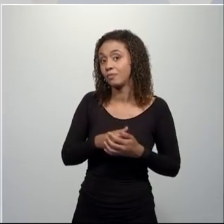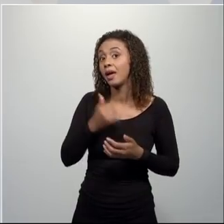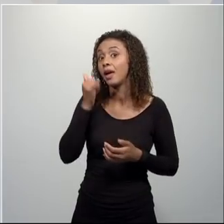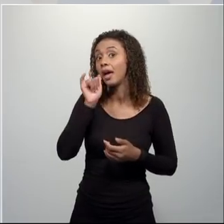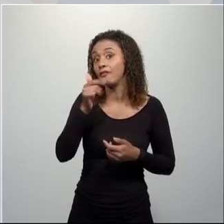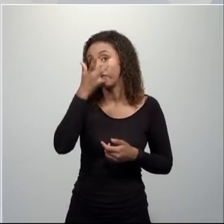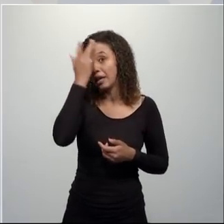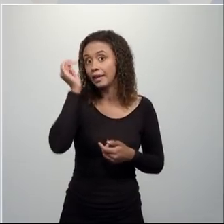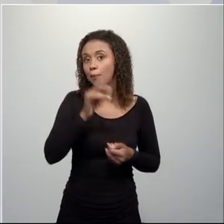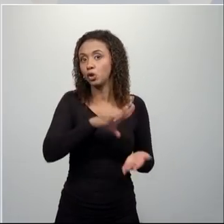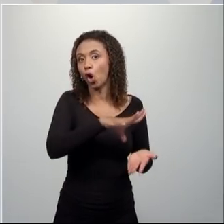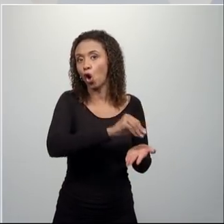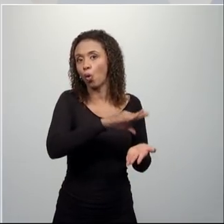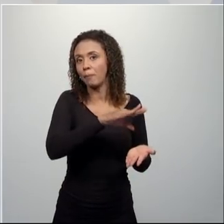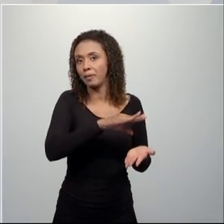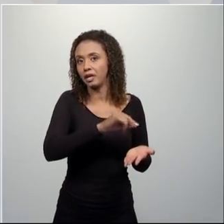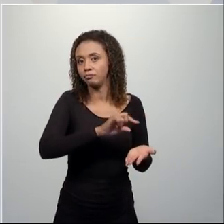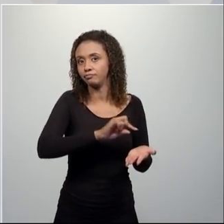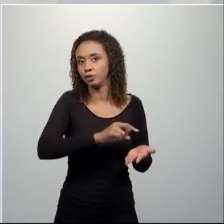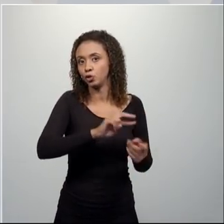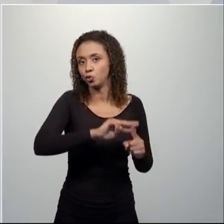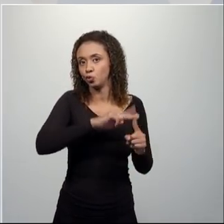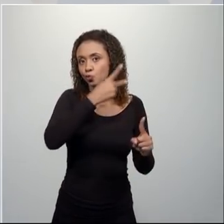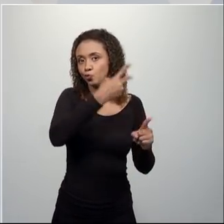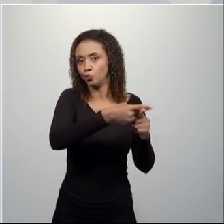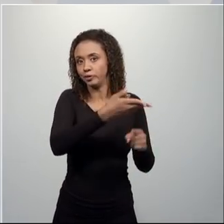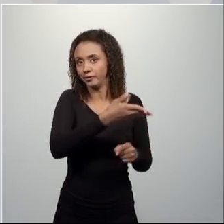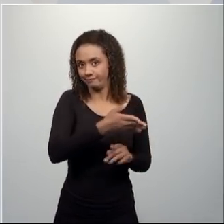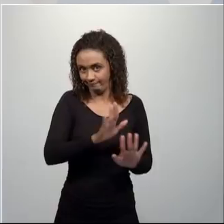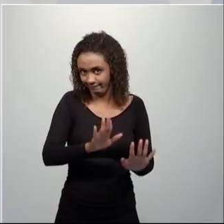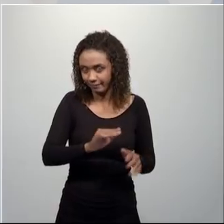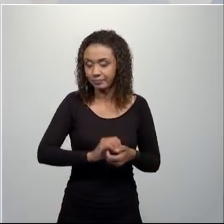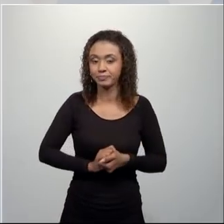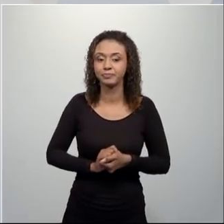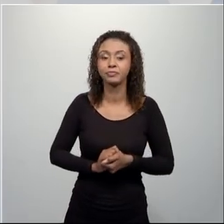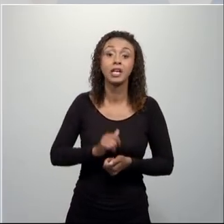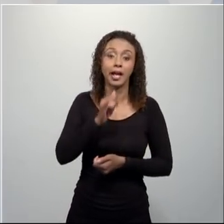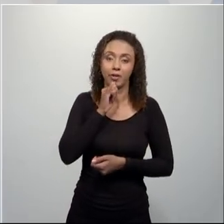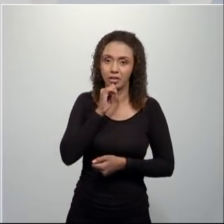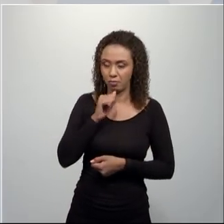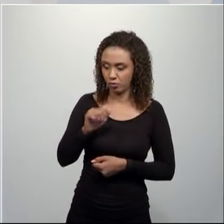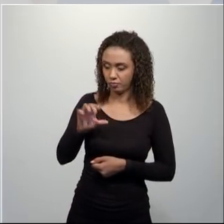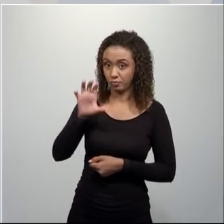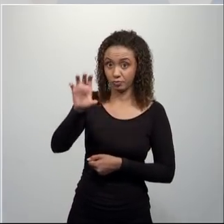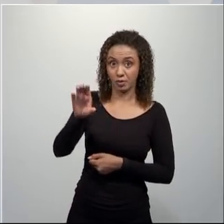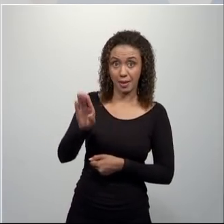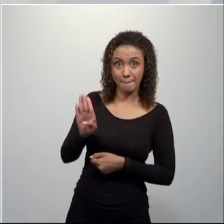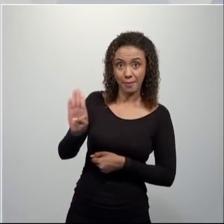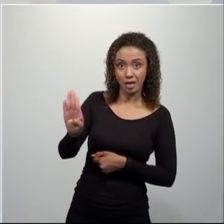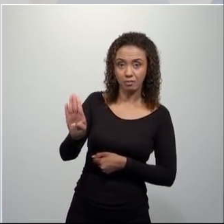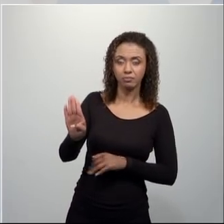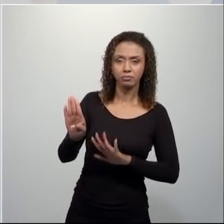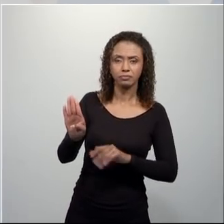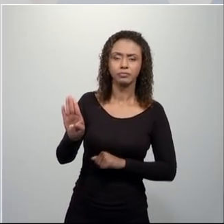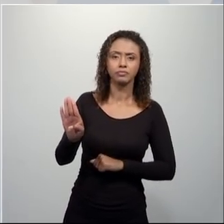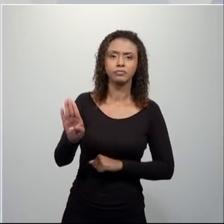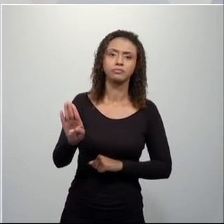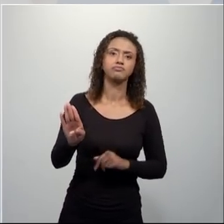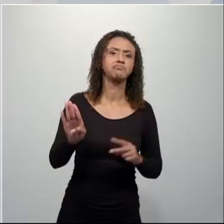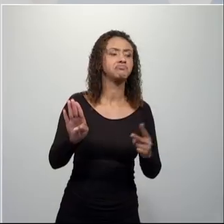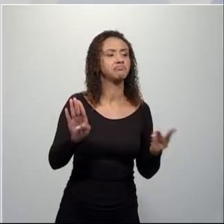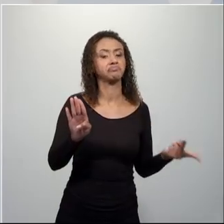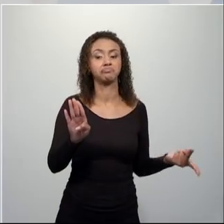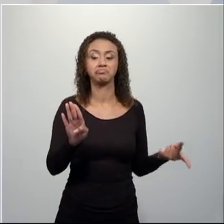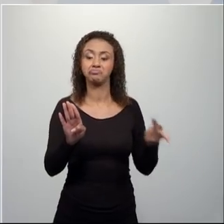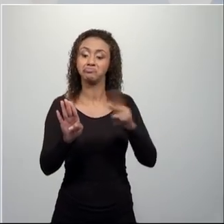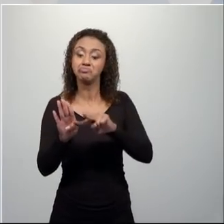então o que acontece no final das contas é supondo que o d ele pega algumas transações de uma mineradora que ele resolve pegar algumas transações para